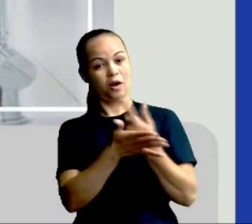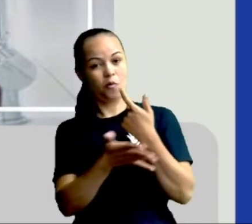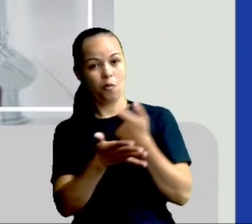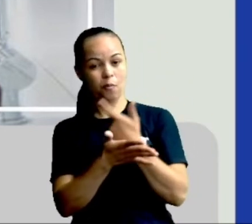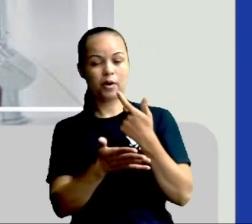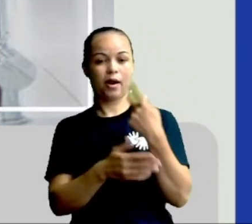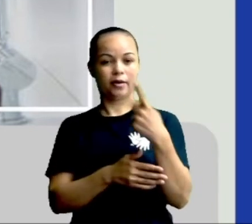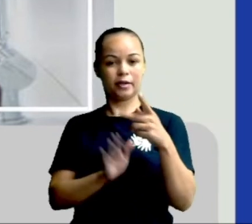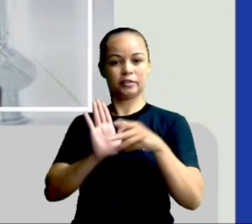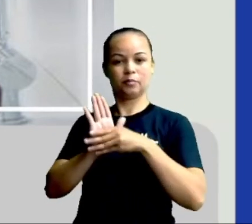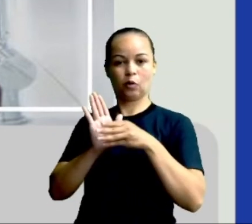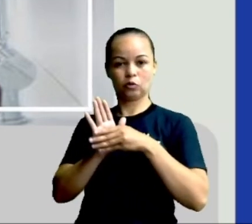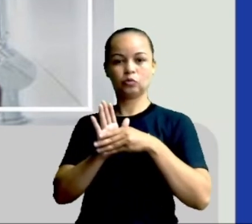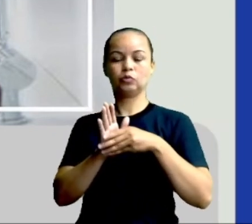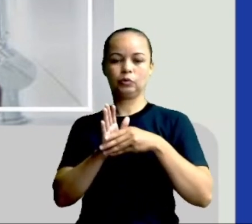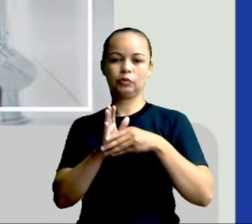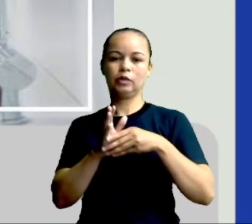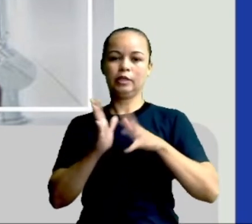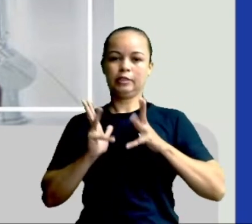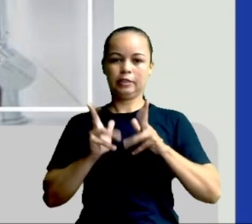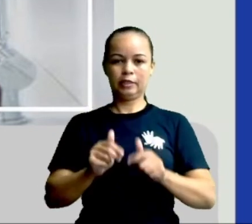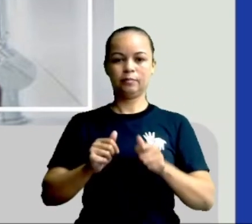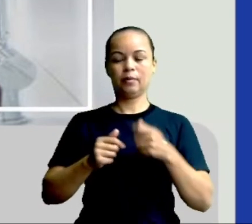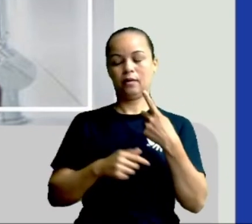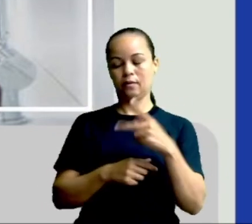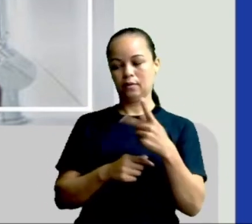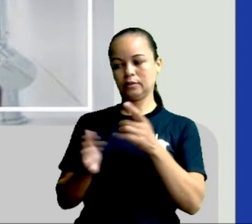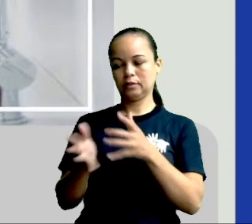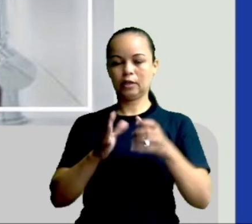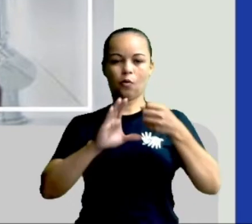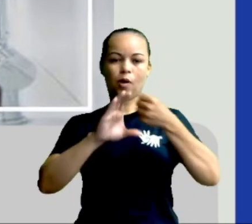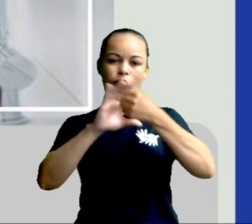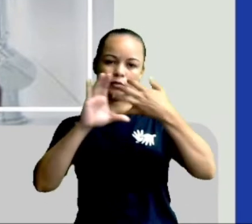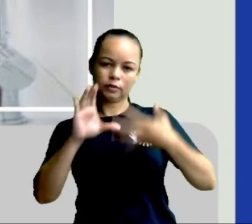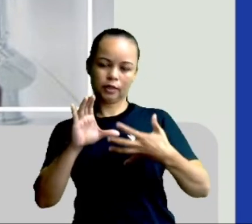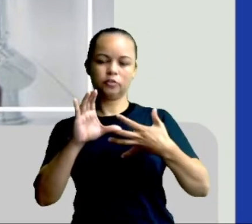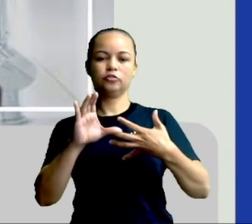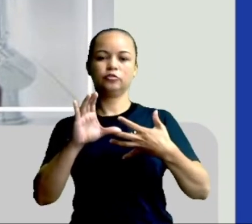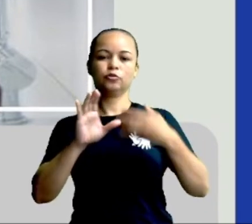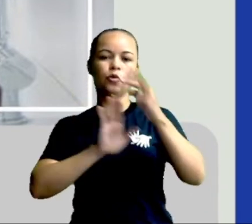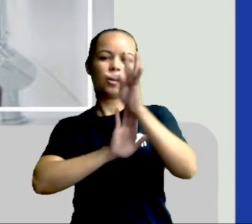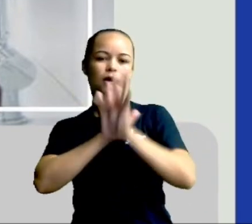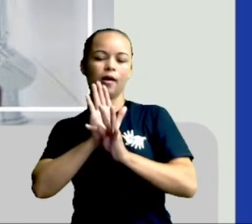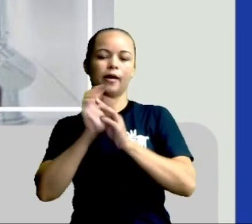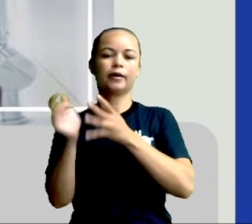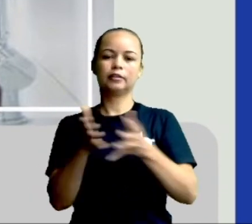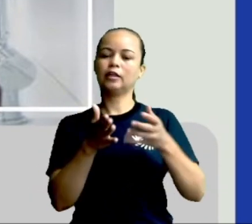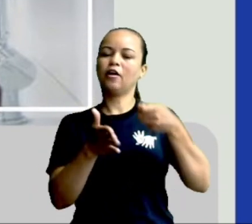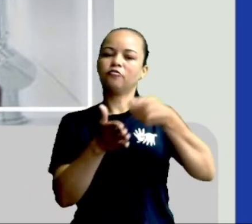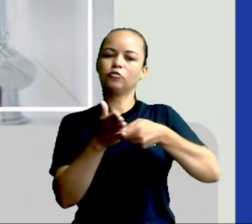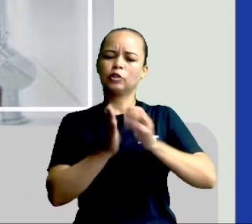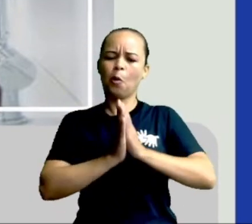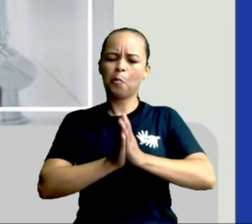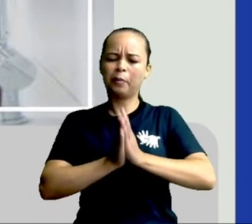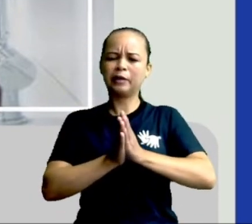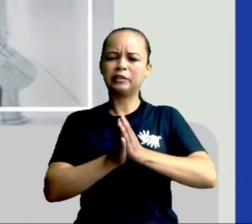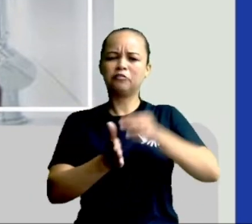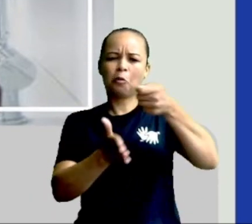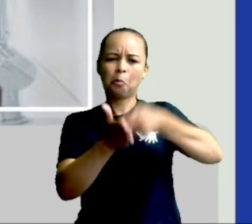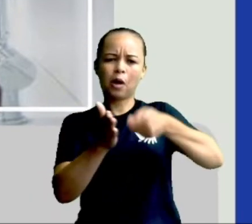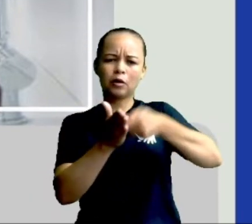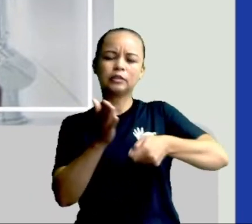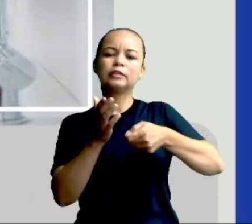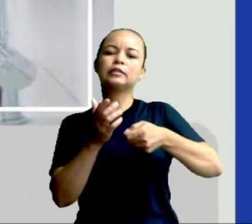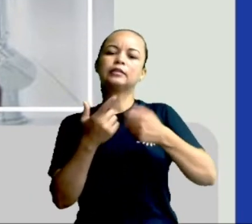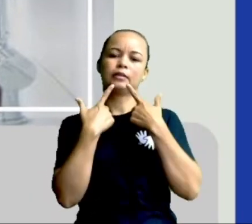comprarem esse produto de limpeza. Então, é um texto que é caracterizado pela função apelativa ou conativa